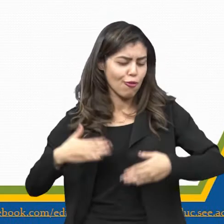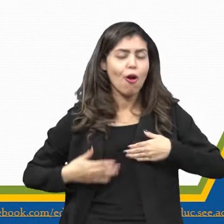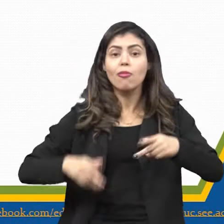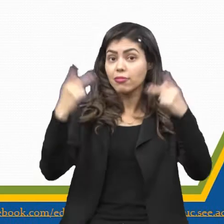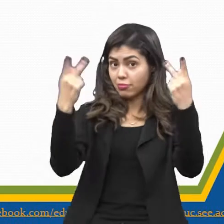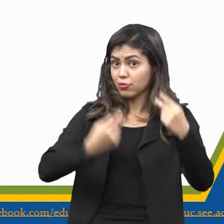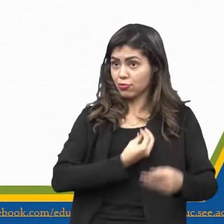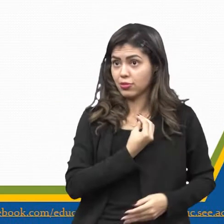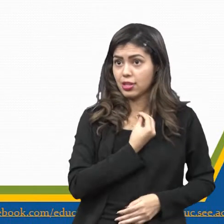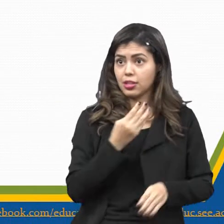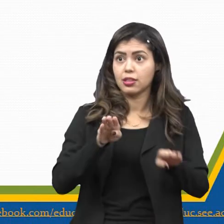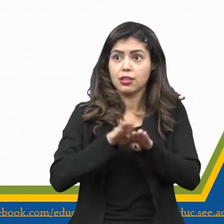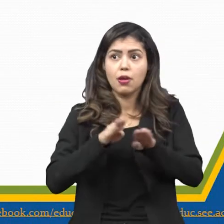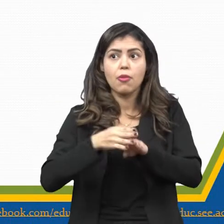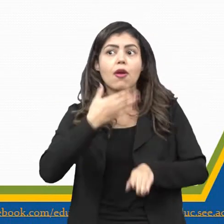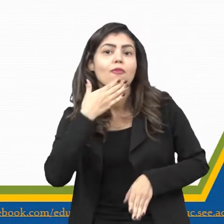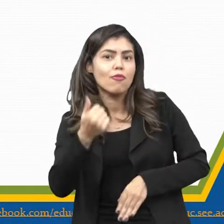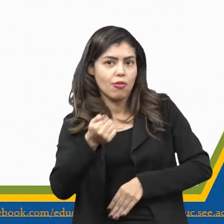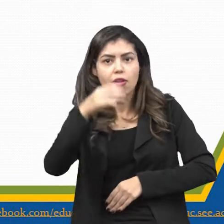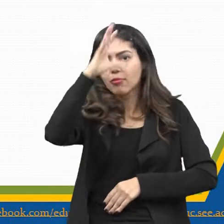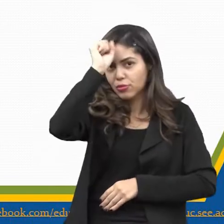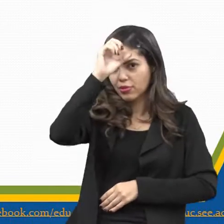de aprendizagem.